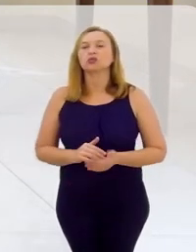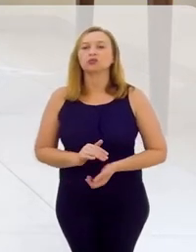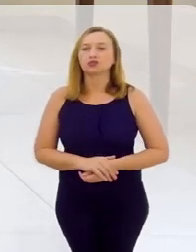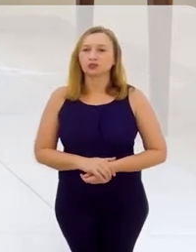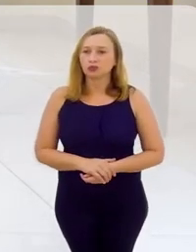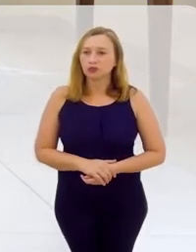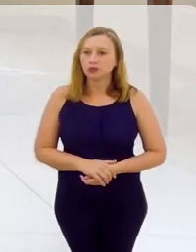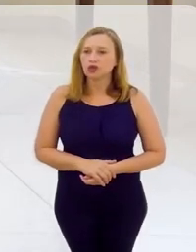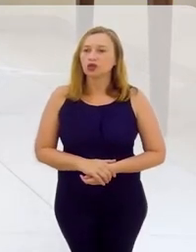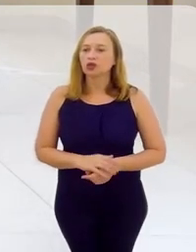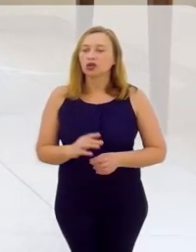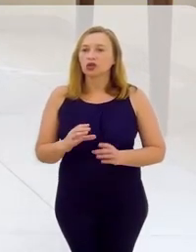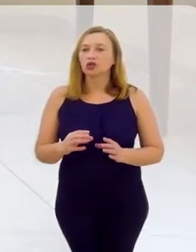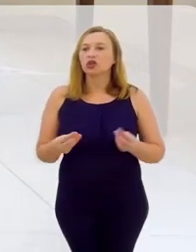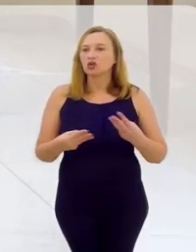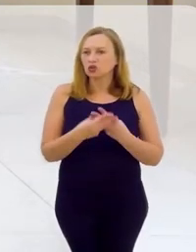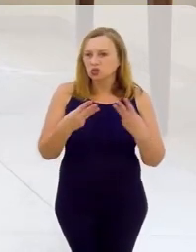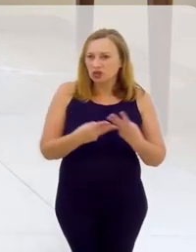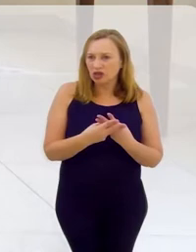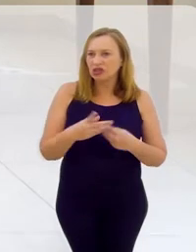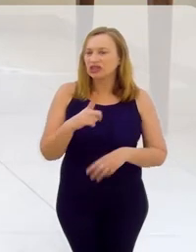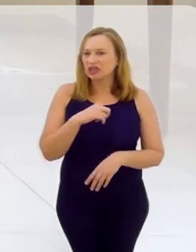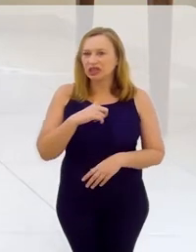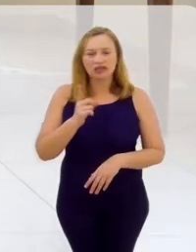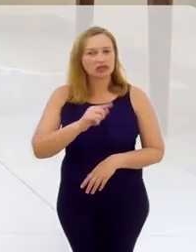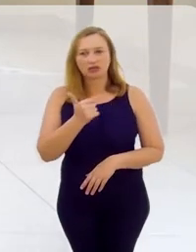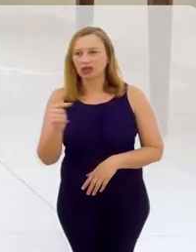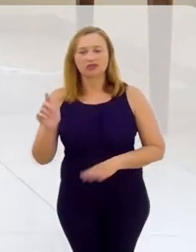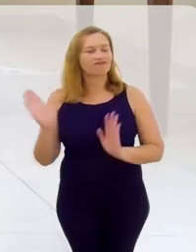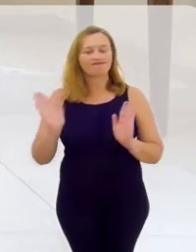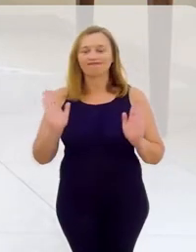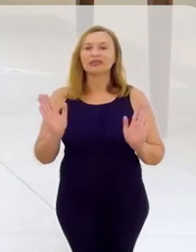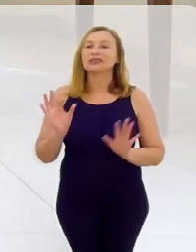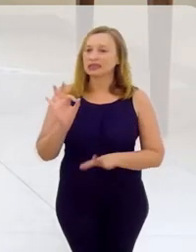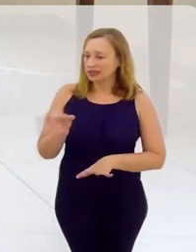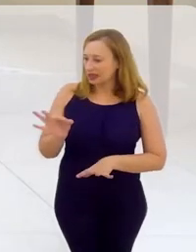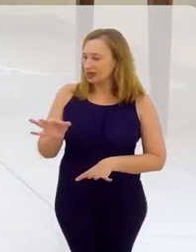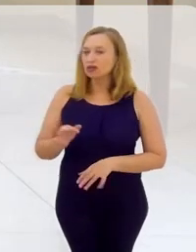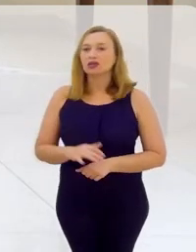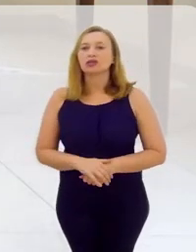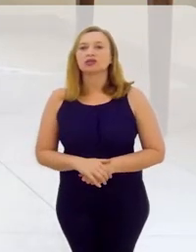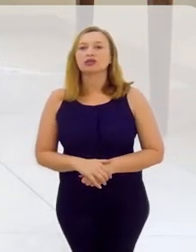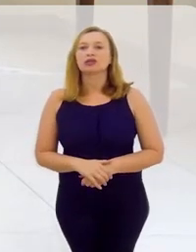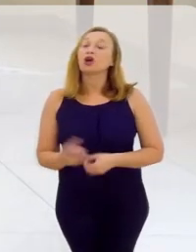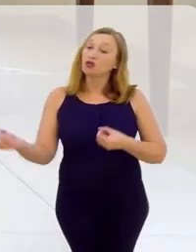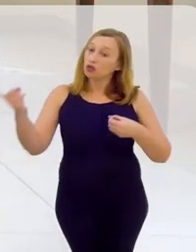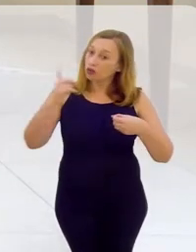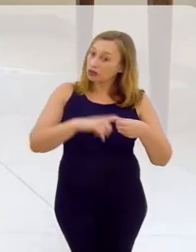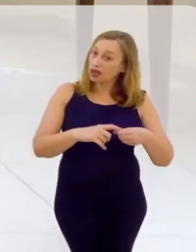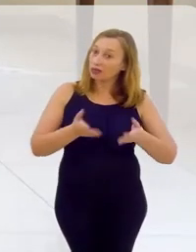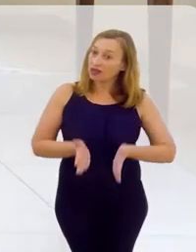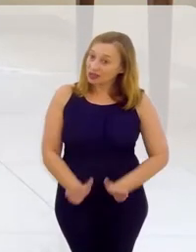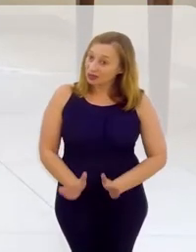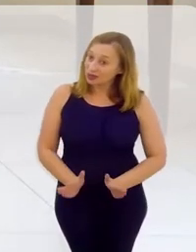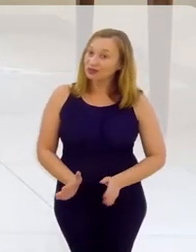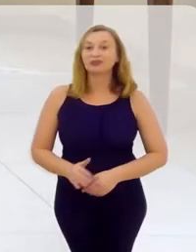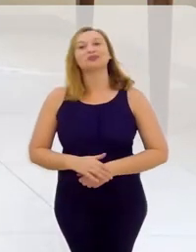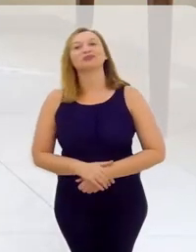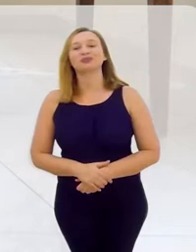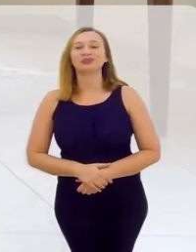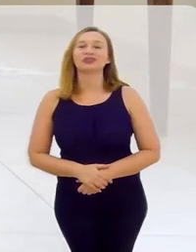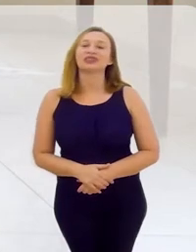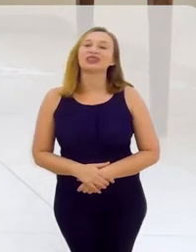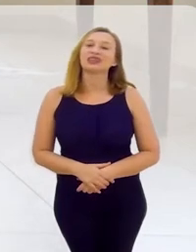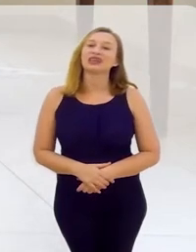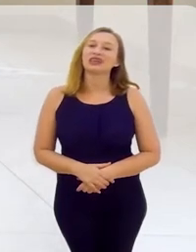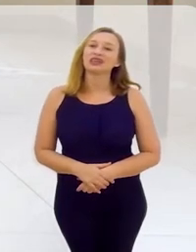tem. vocês? Não. Não tem. Como os judeus, né, que tem o Isso. cemitério, não, nós não temos. Certo. Então eu vou voltar para o